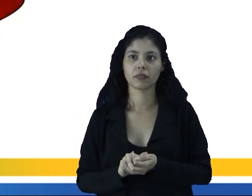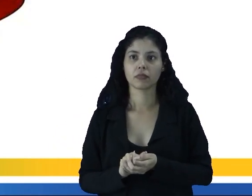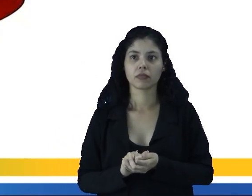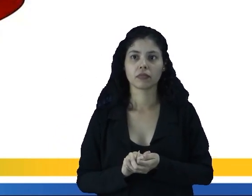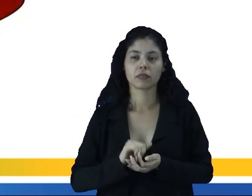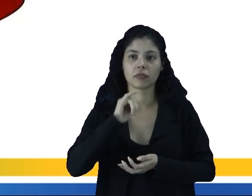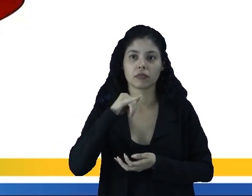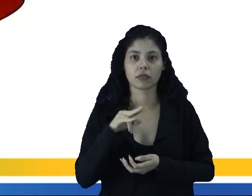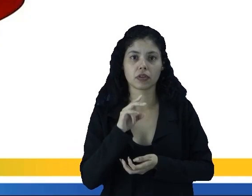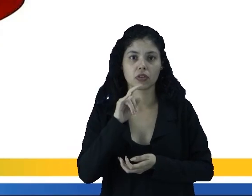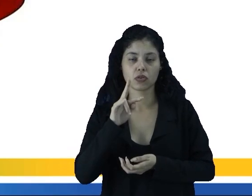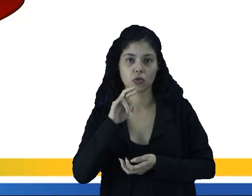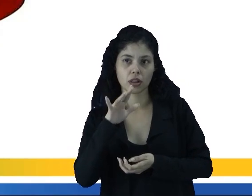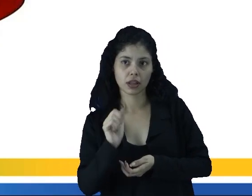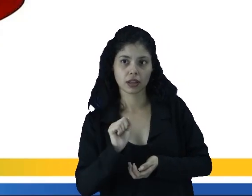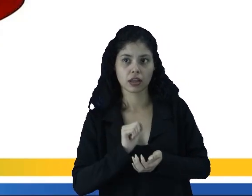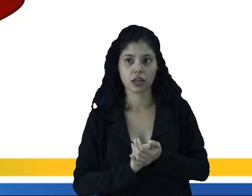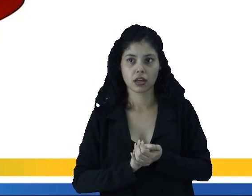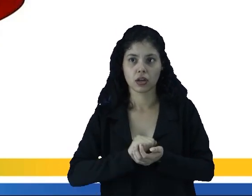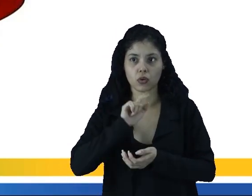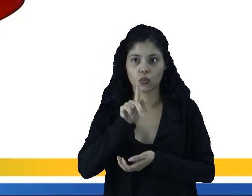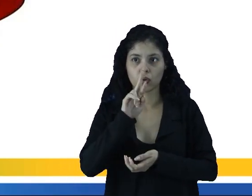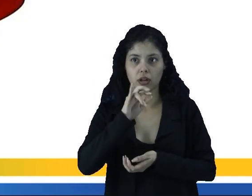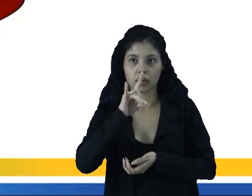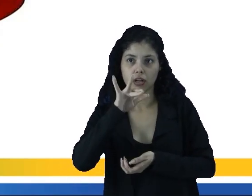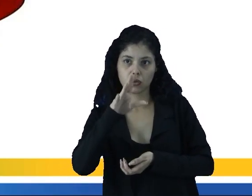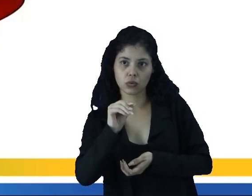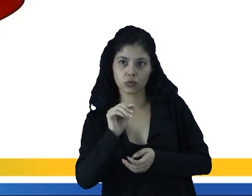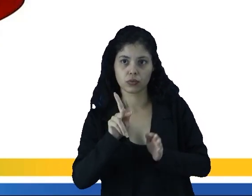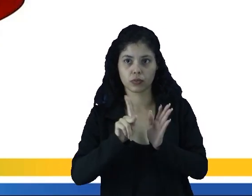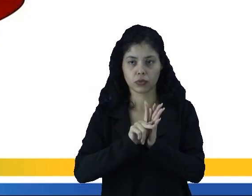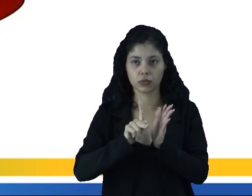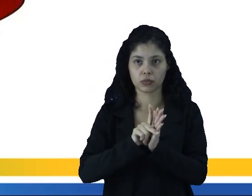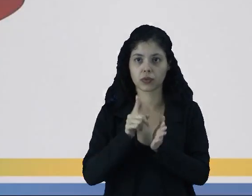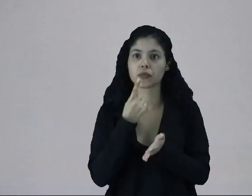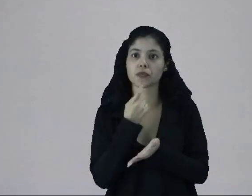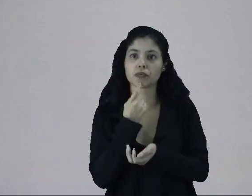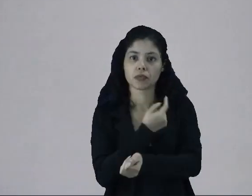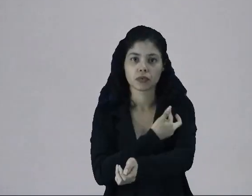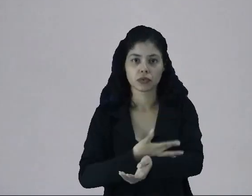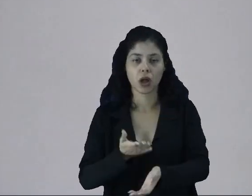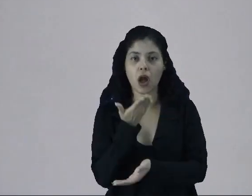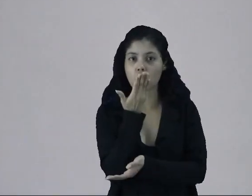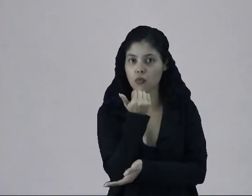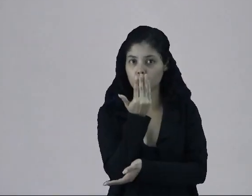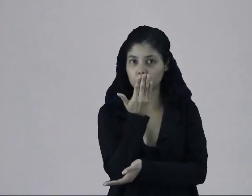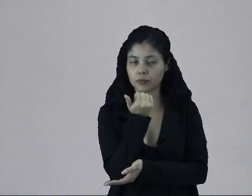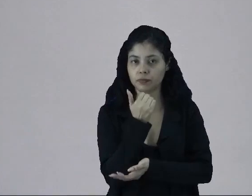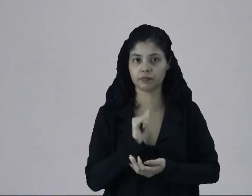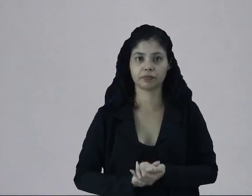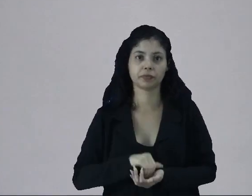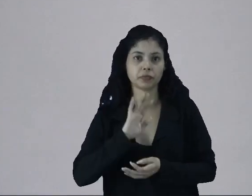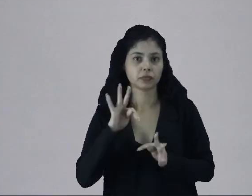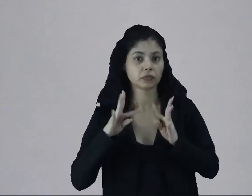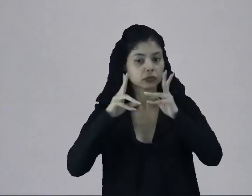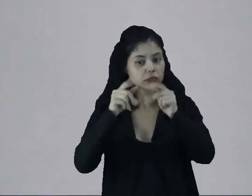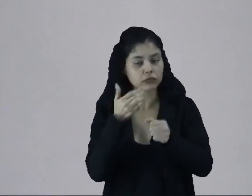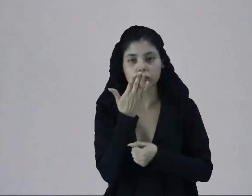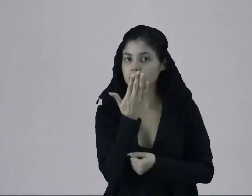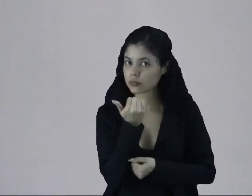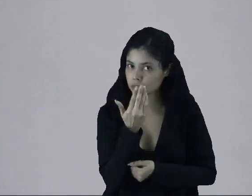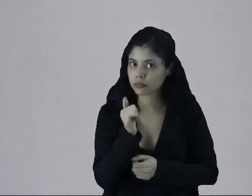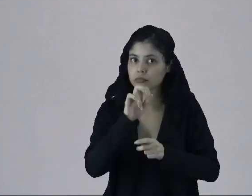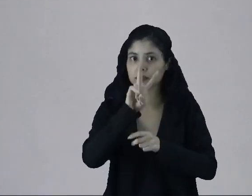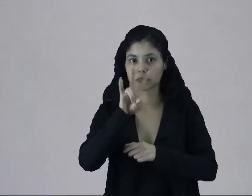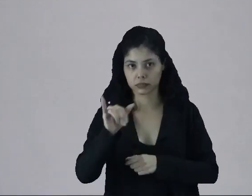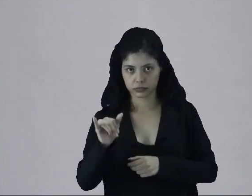de insulina e glucagon no sangue. Então, quando você se alimenta, lembrando que todo alimento ele vai